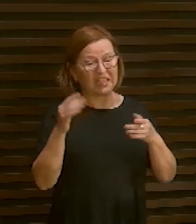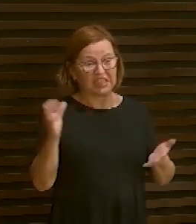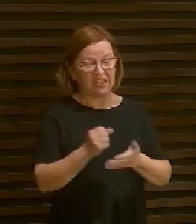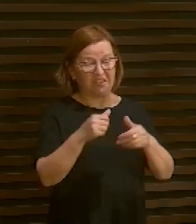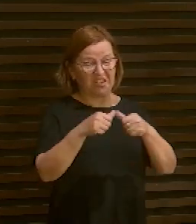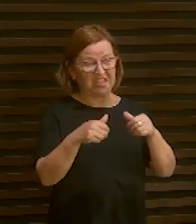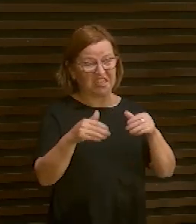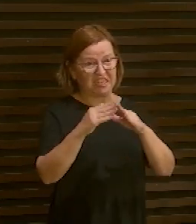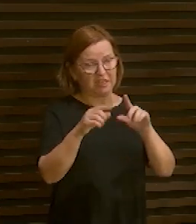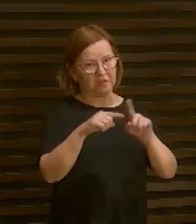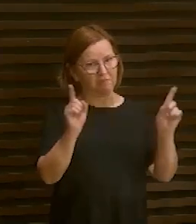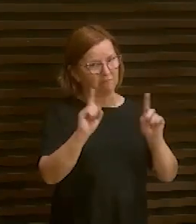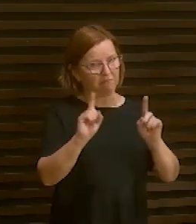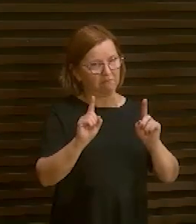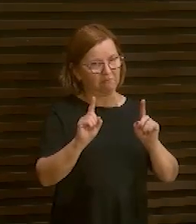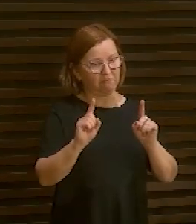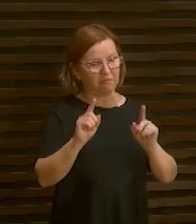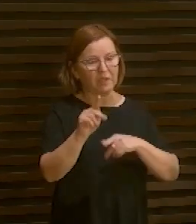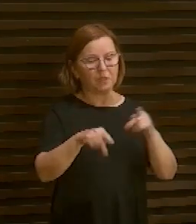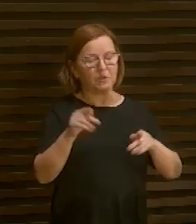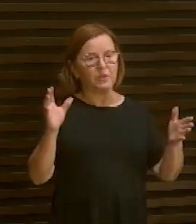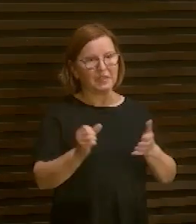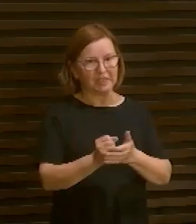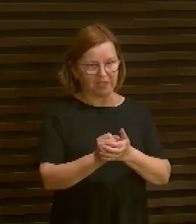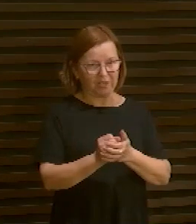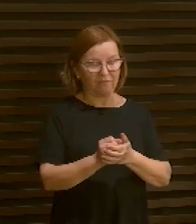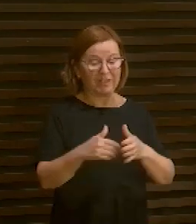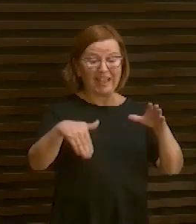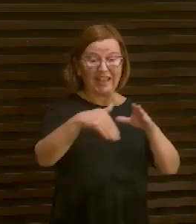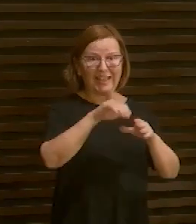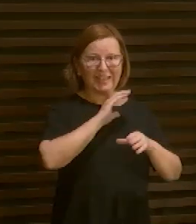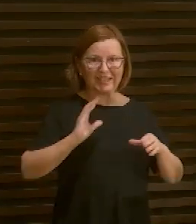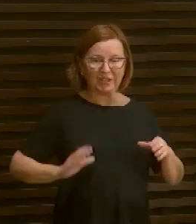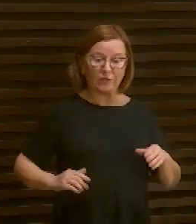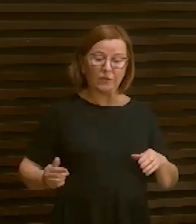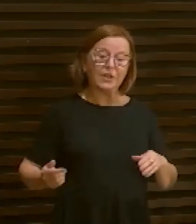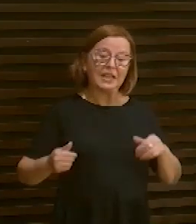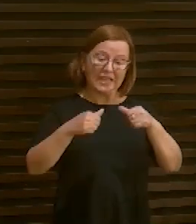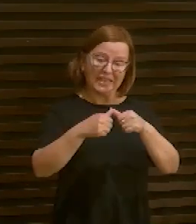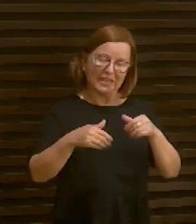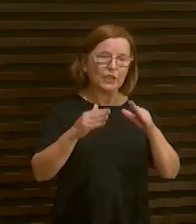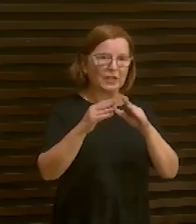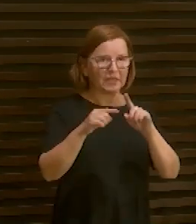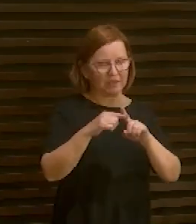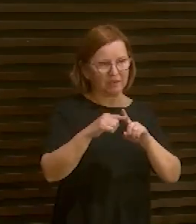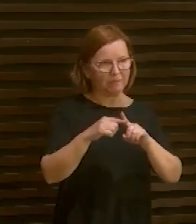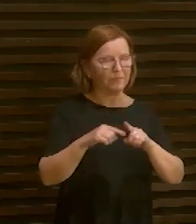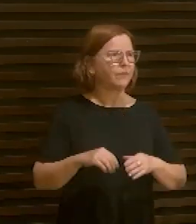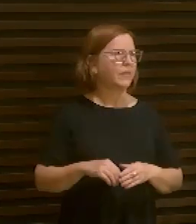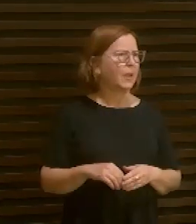Cristo estão na igreja. Agora, não venha com história de que eu não